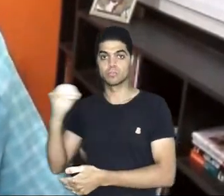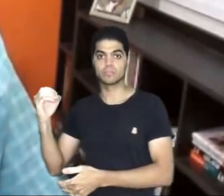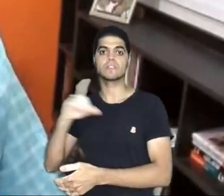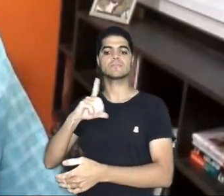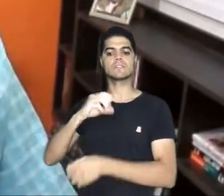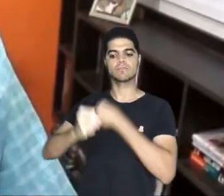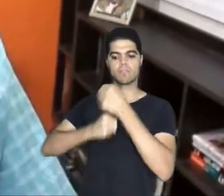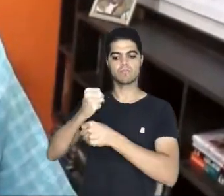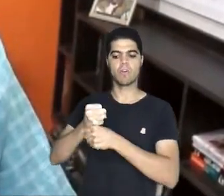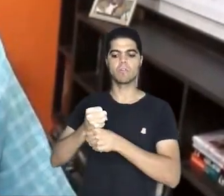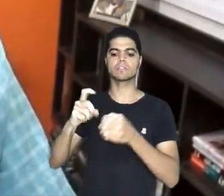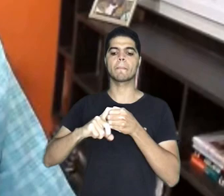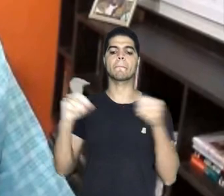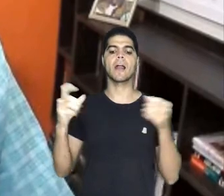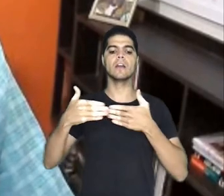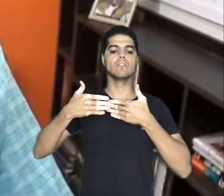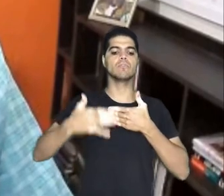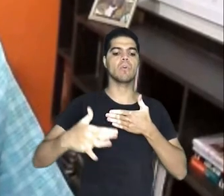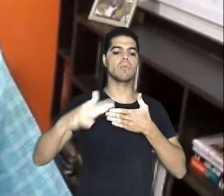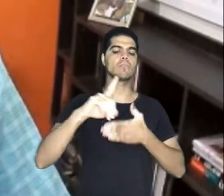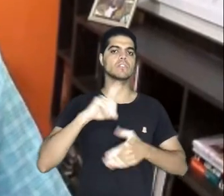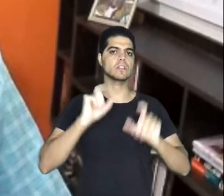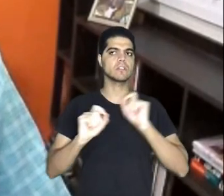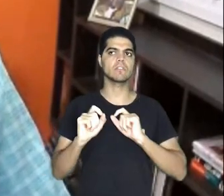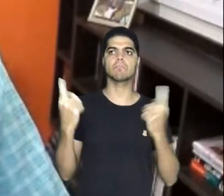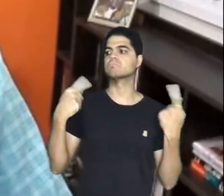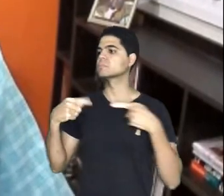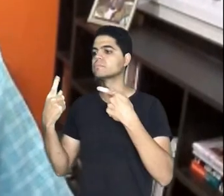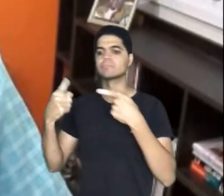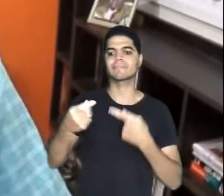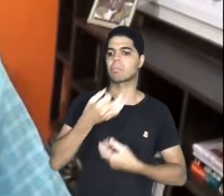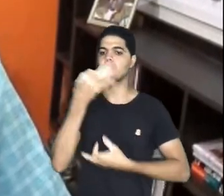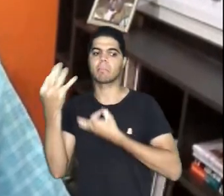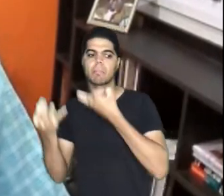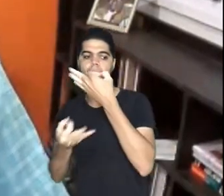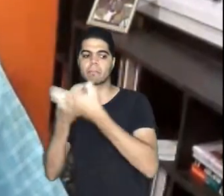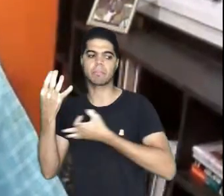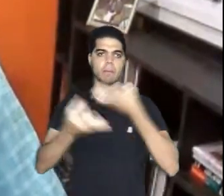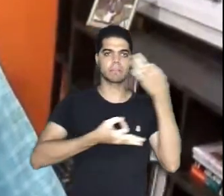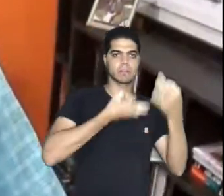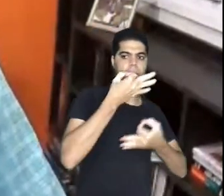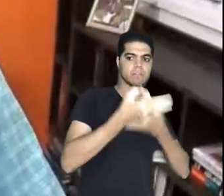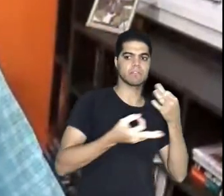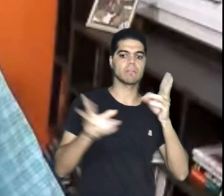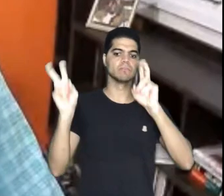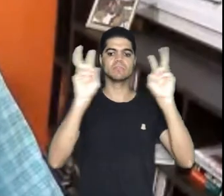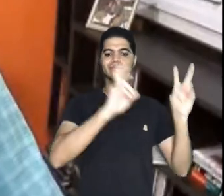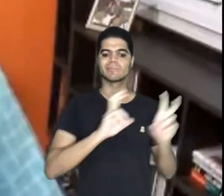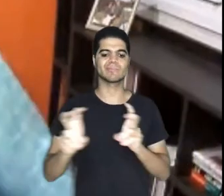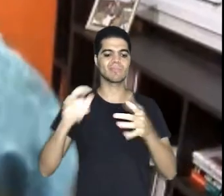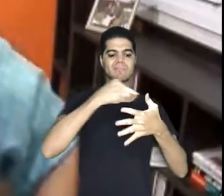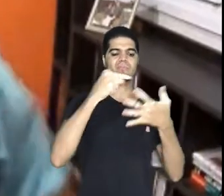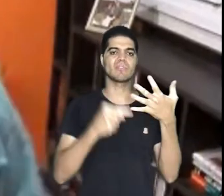da independência, ela sempre foi disputada por diferentes versões, por diferentes agentes sociais e